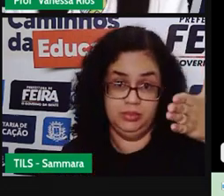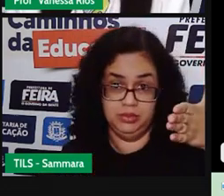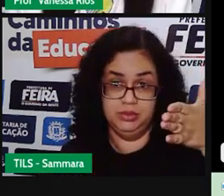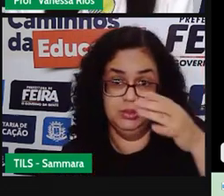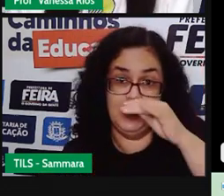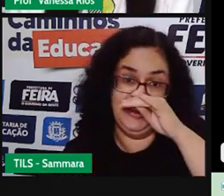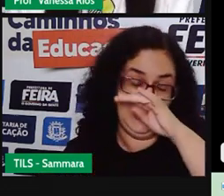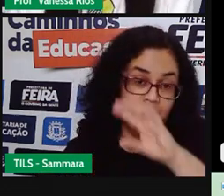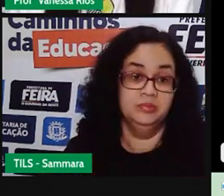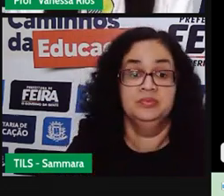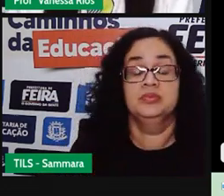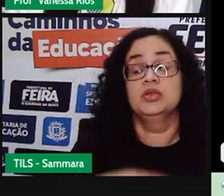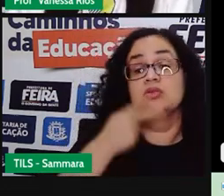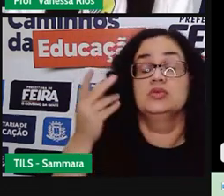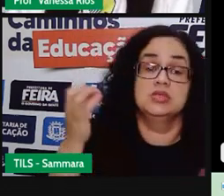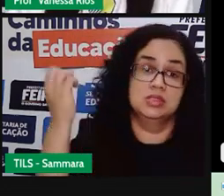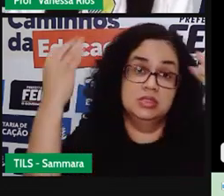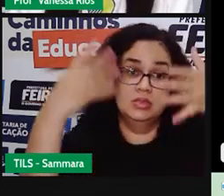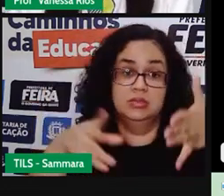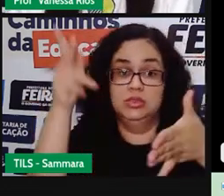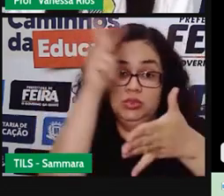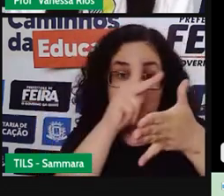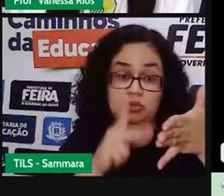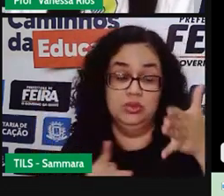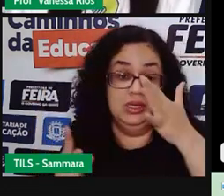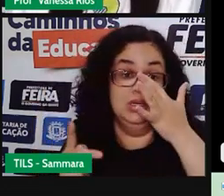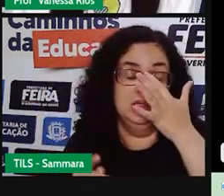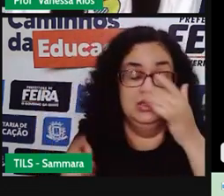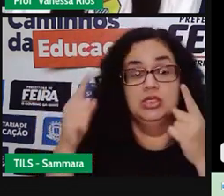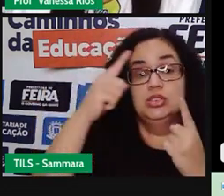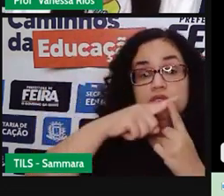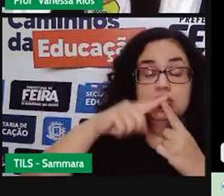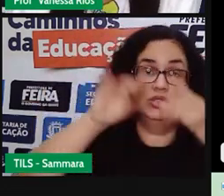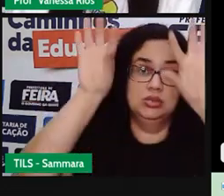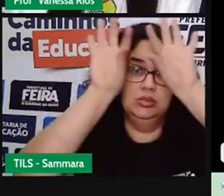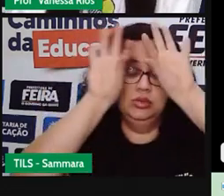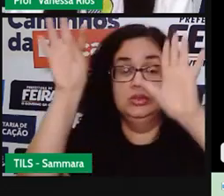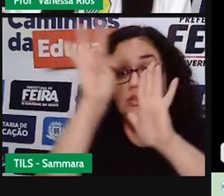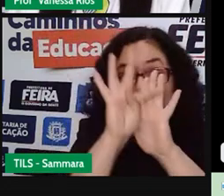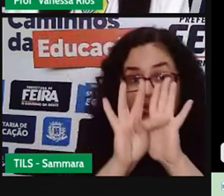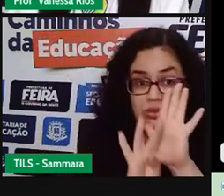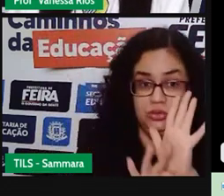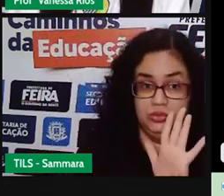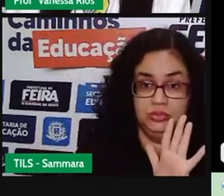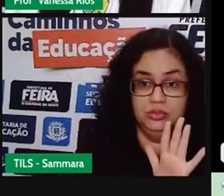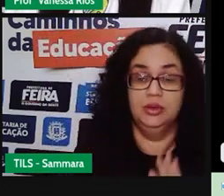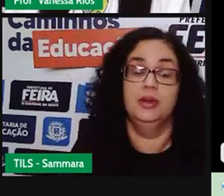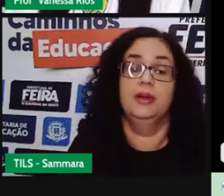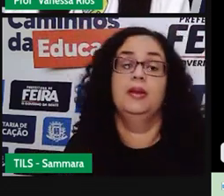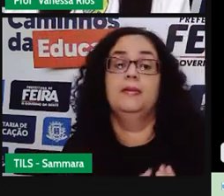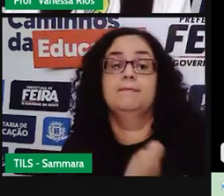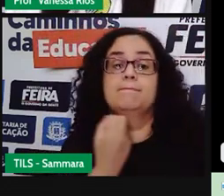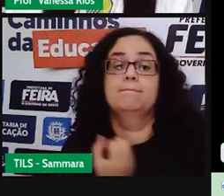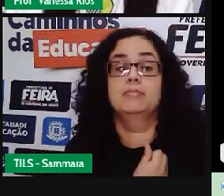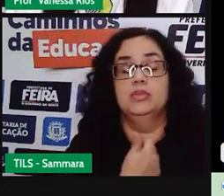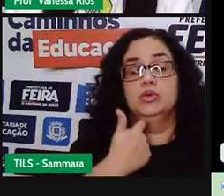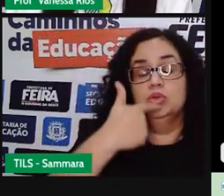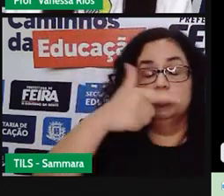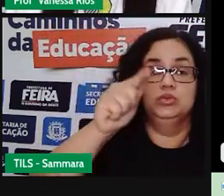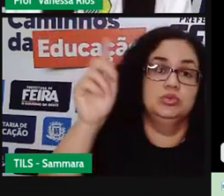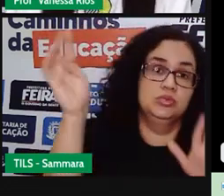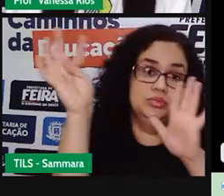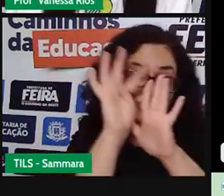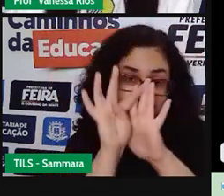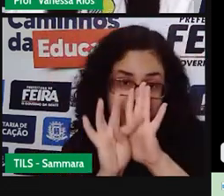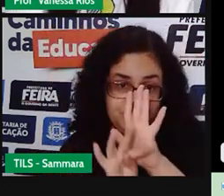poema, abrange também outros textos relacionados aí às emoções e também à